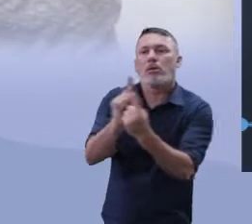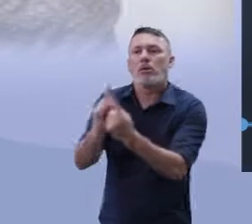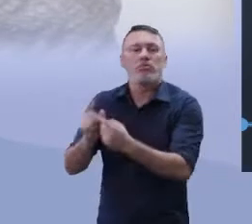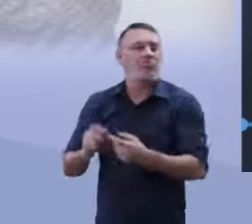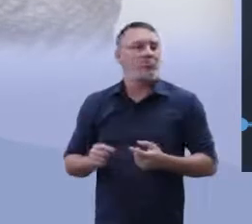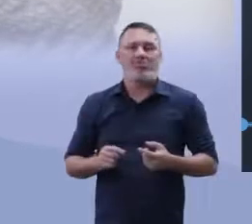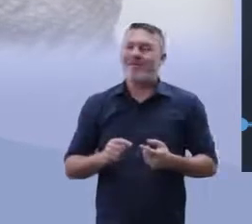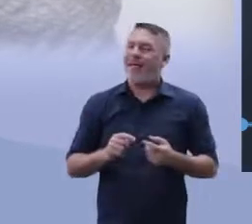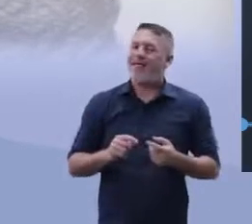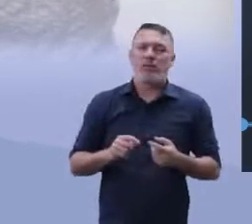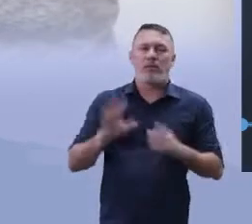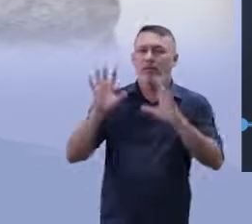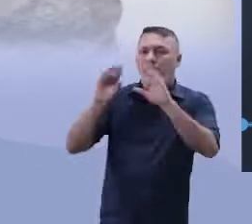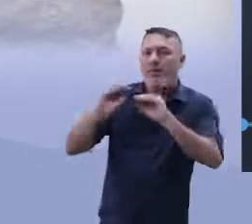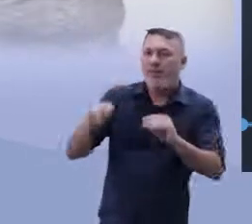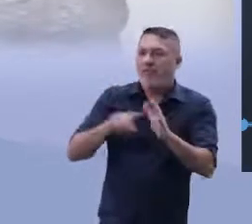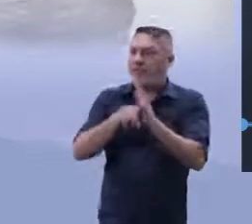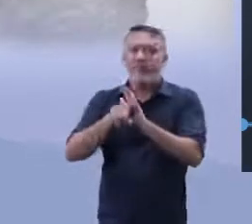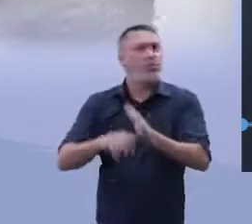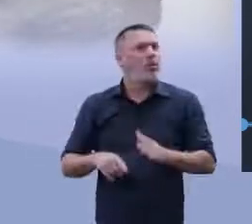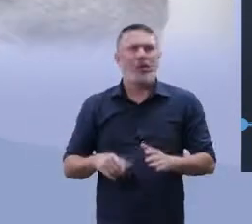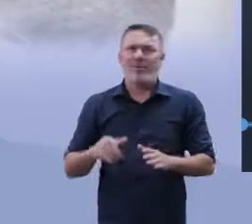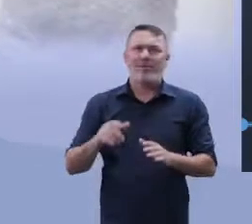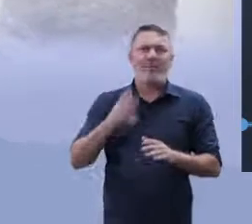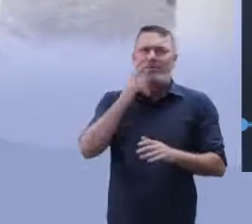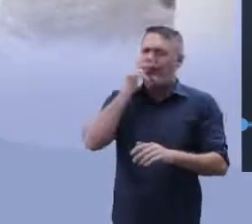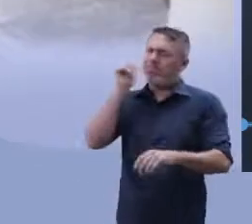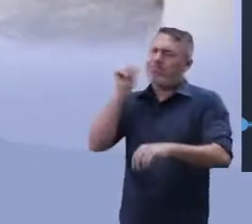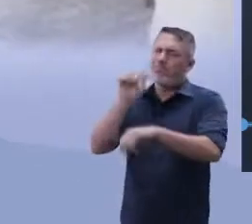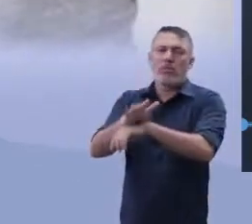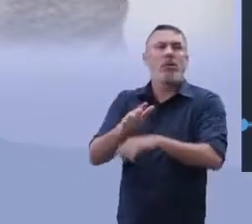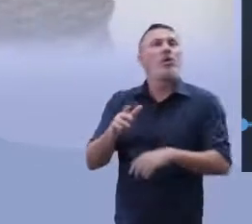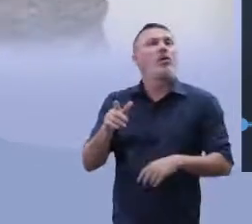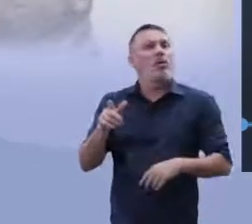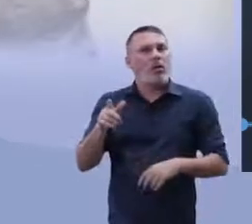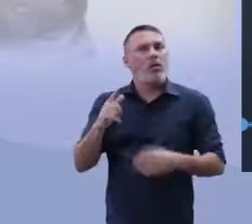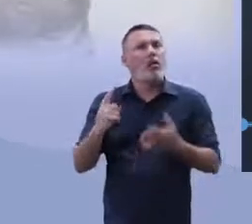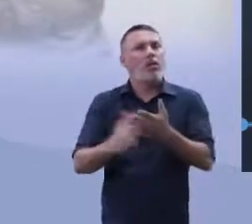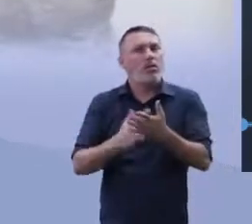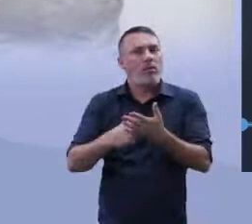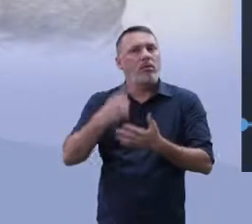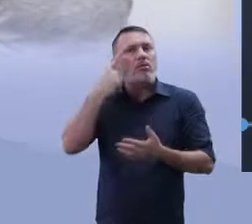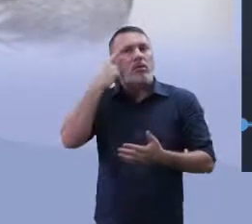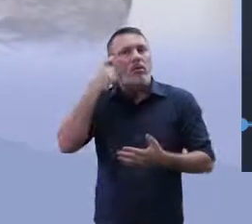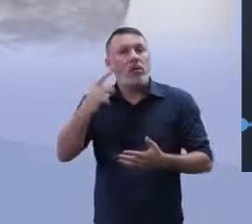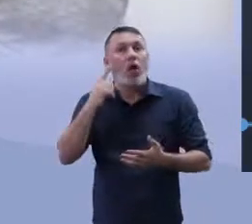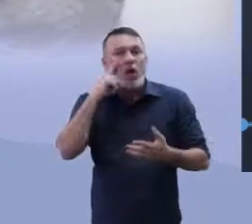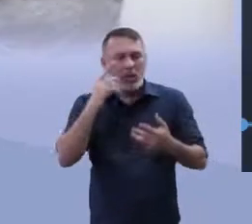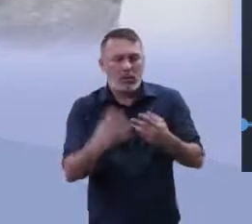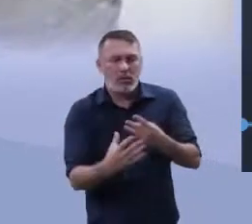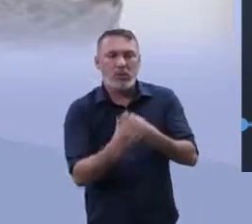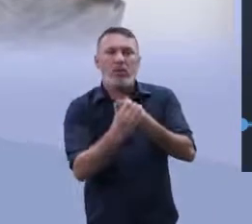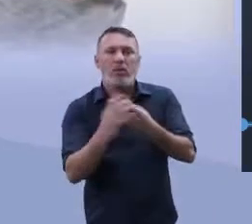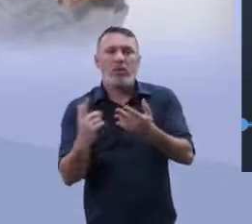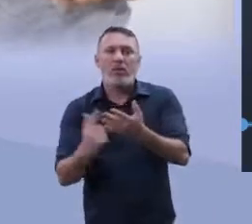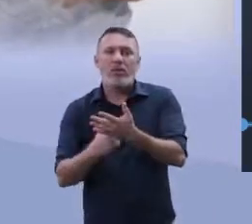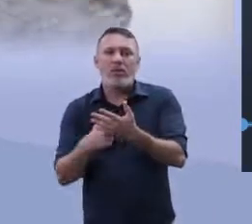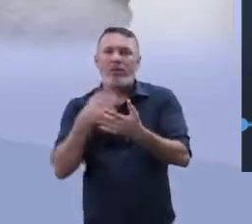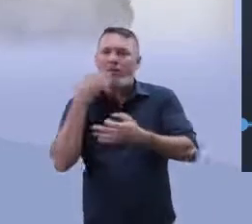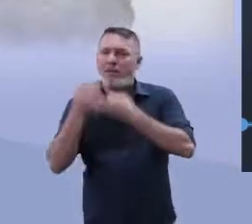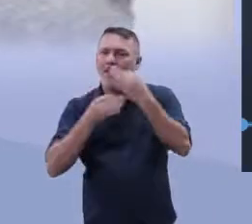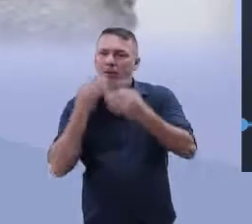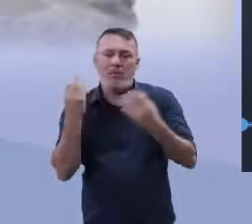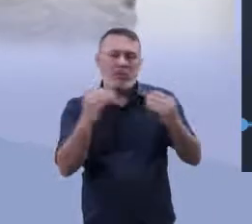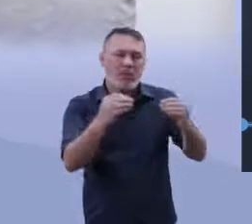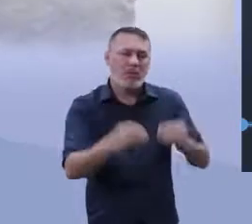corpo feminino necessita. Então, esse livro vai tratar. Olha que informação bacana, que você pode retratar os três dentro da sua